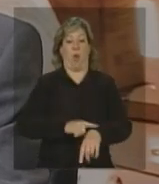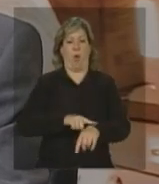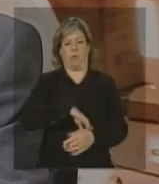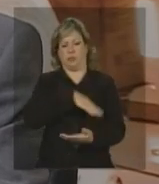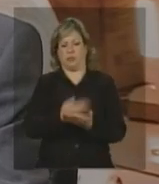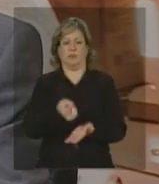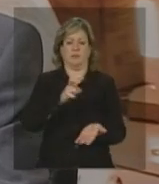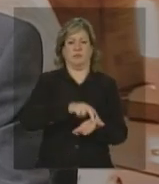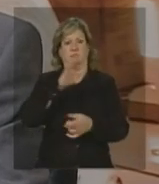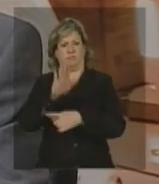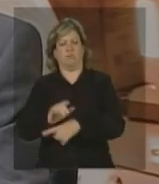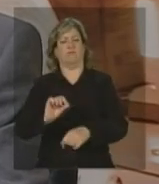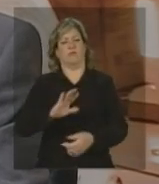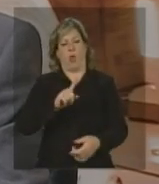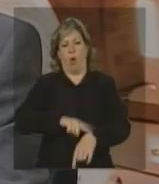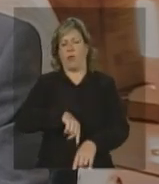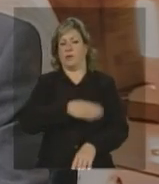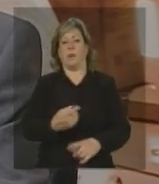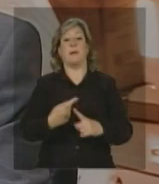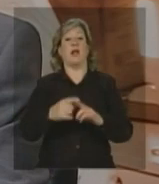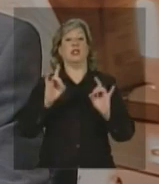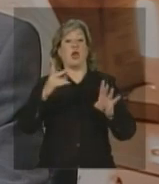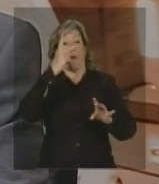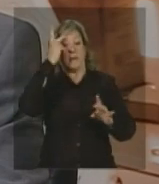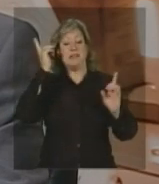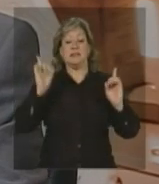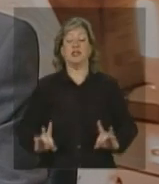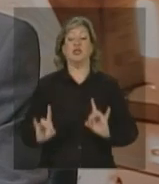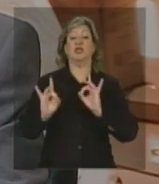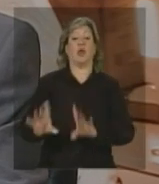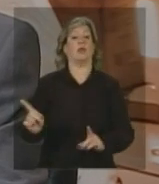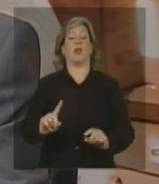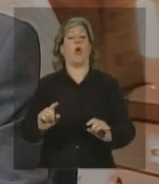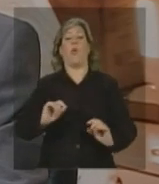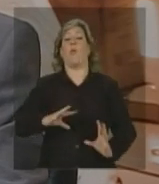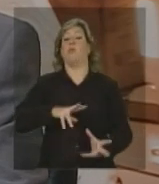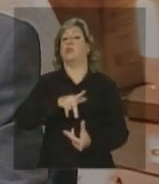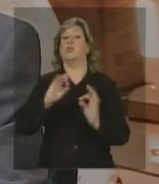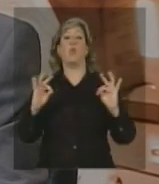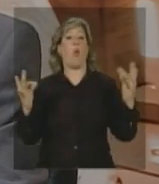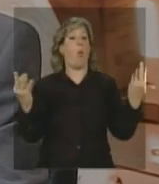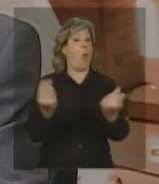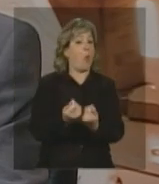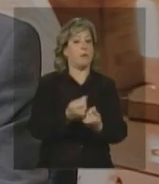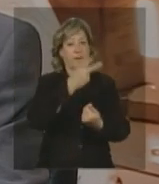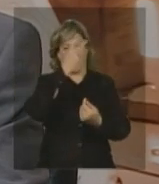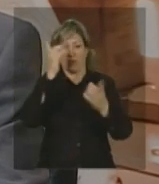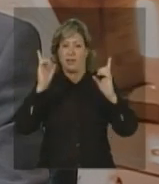pessoas com deficiência. O mundo é de todos. Uhum. E é importante que essas crianças com deficiência, elas